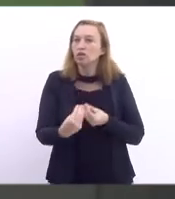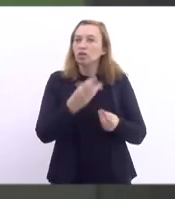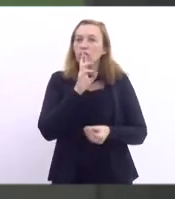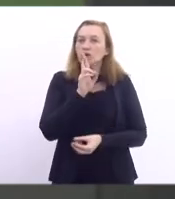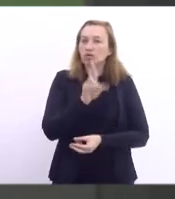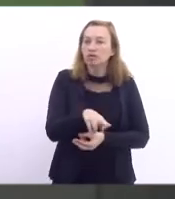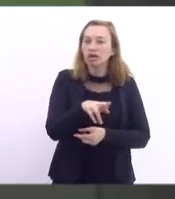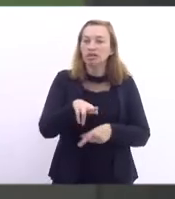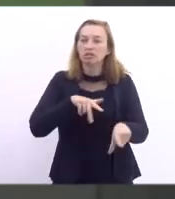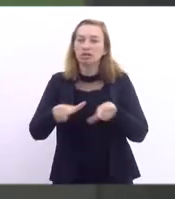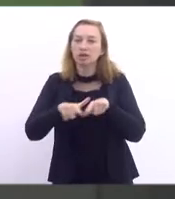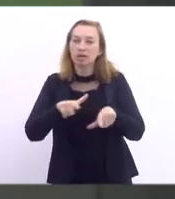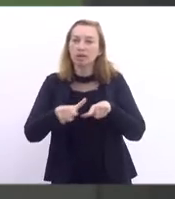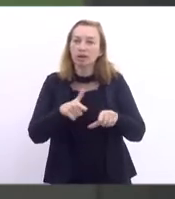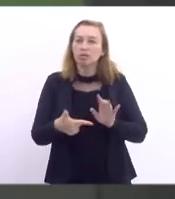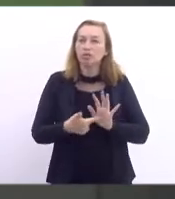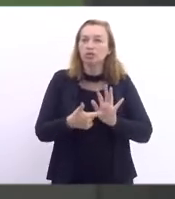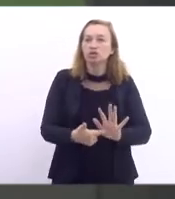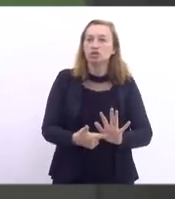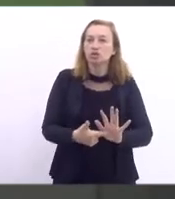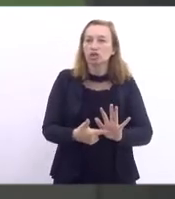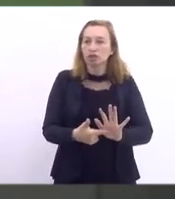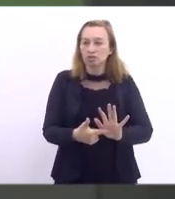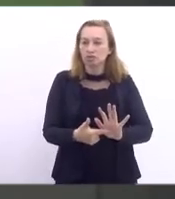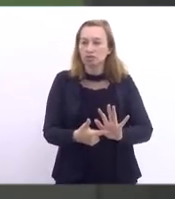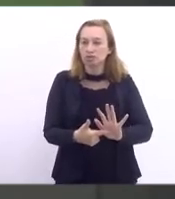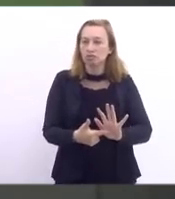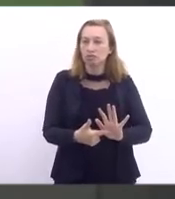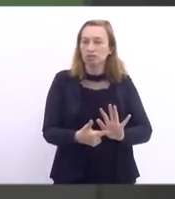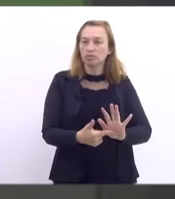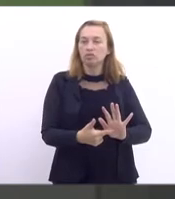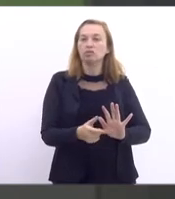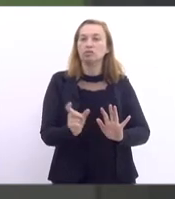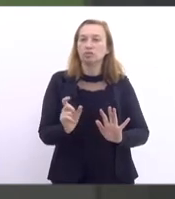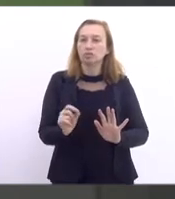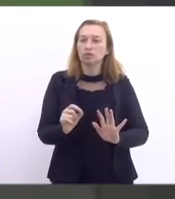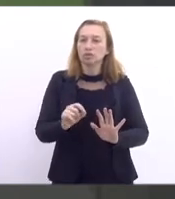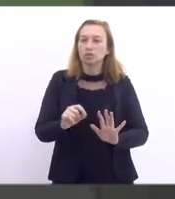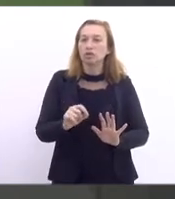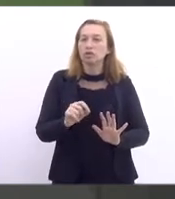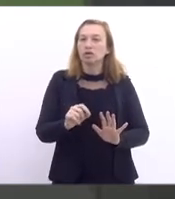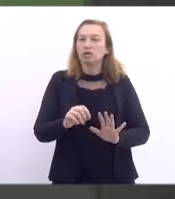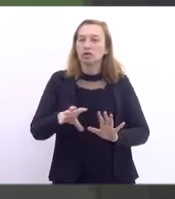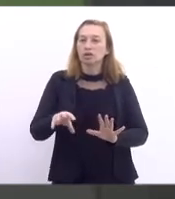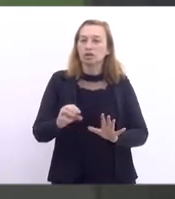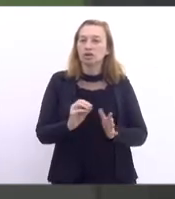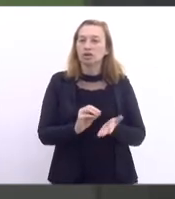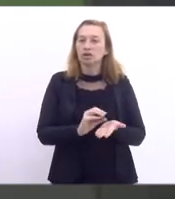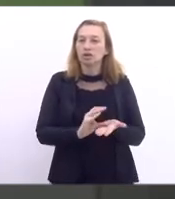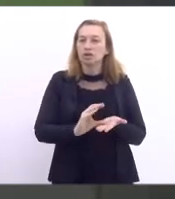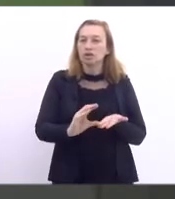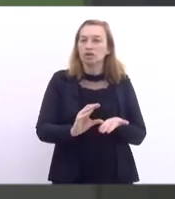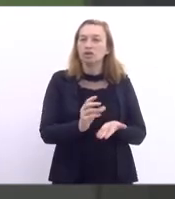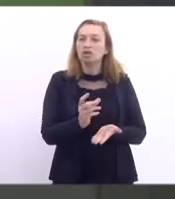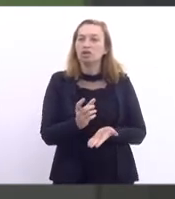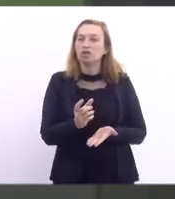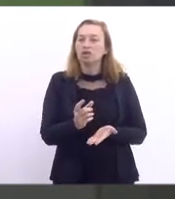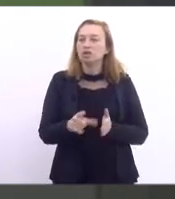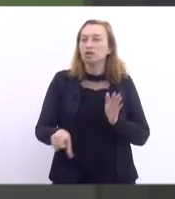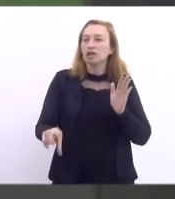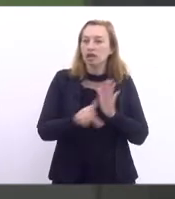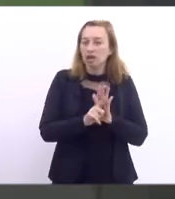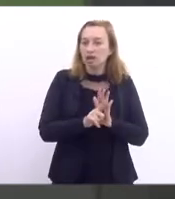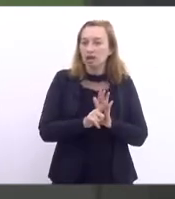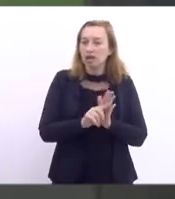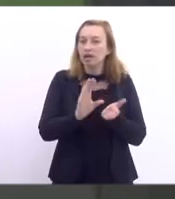resultado do trabalho foram identificados os seguintes achados aplicação em finalidade diversa da prevista em lei